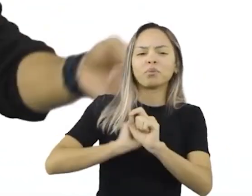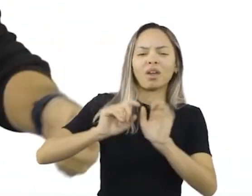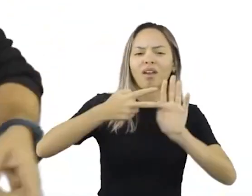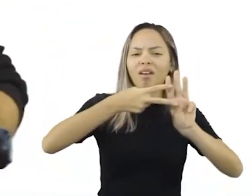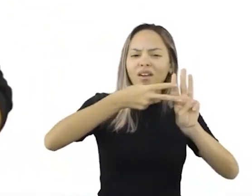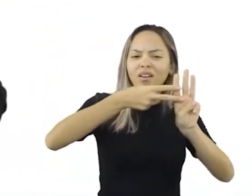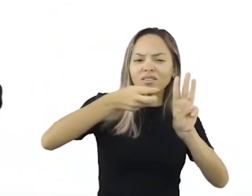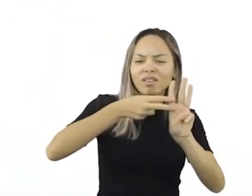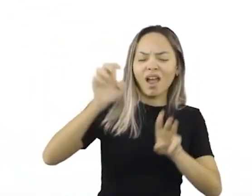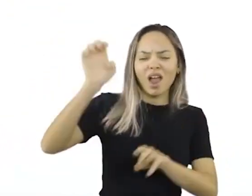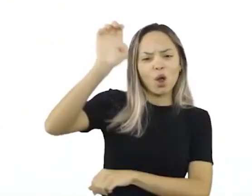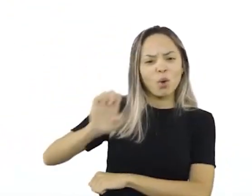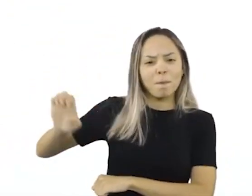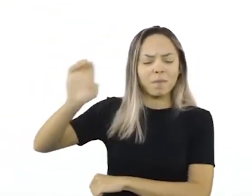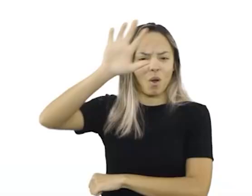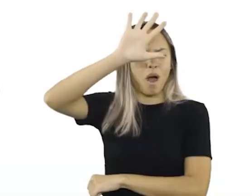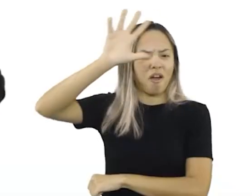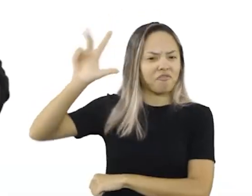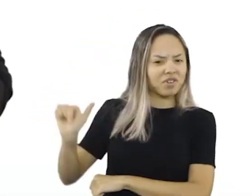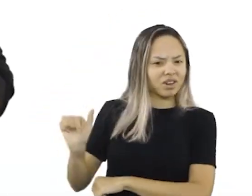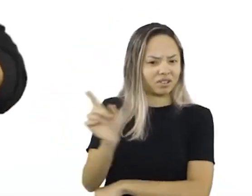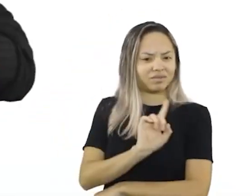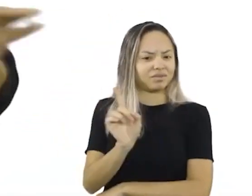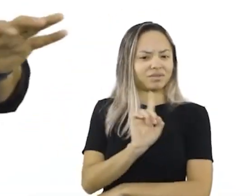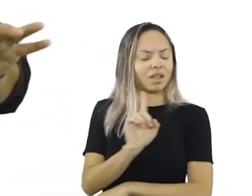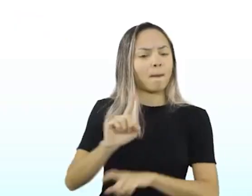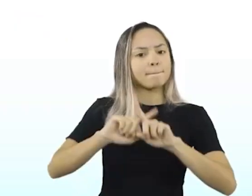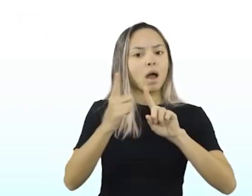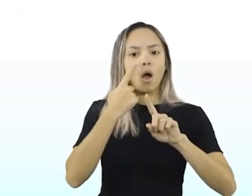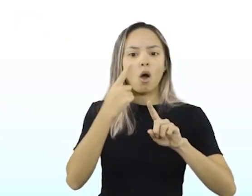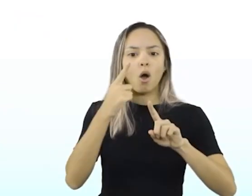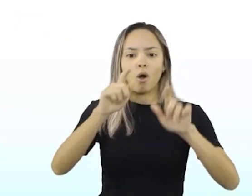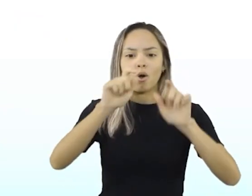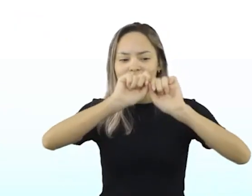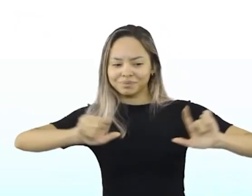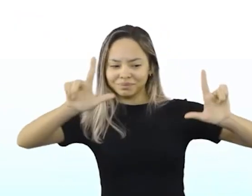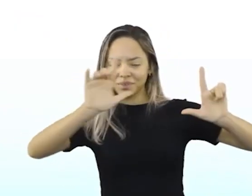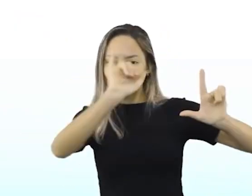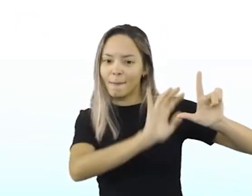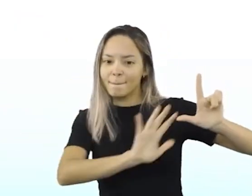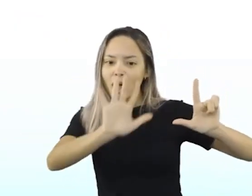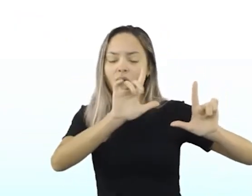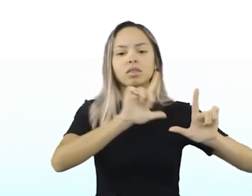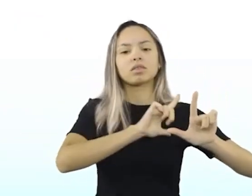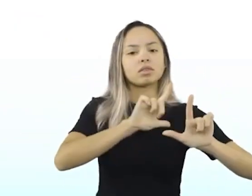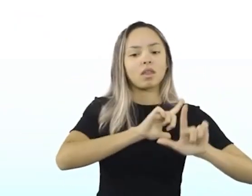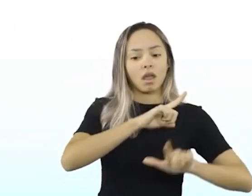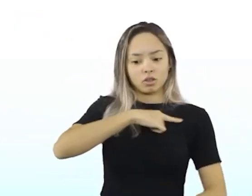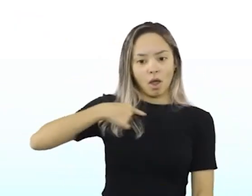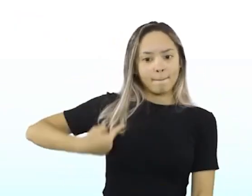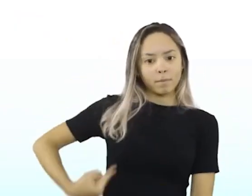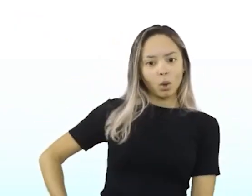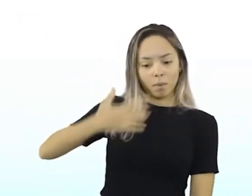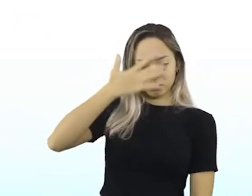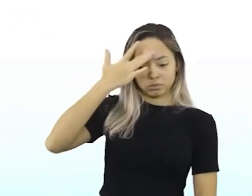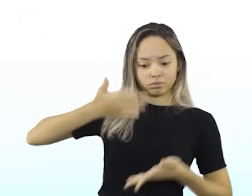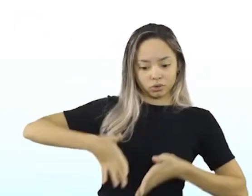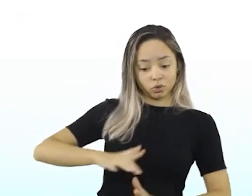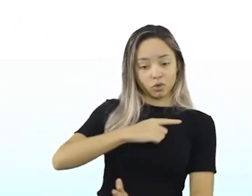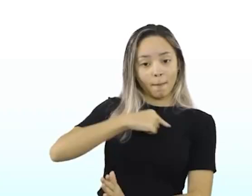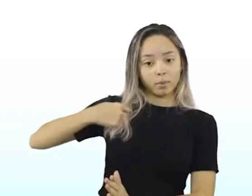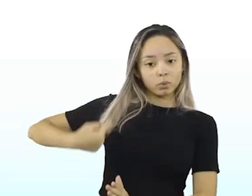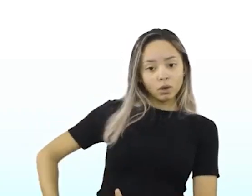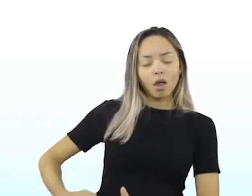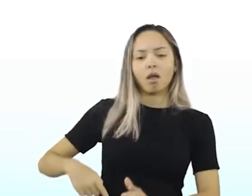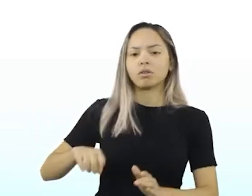indígenas, europeus e africanos, mas você dá para ver aí na imagem, coloca aí na tela, tem japonês, tem gente com aparência ali do